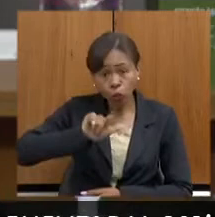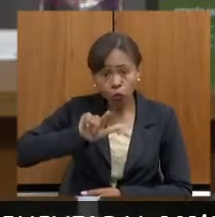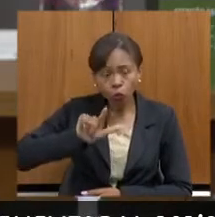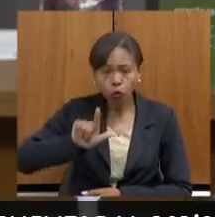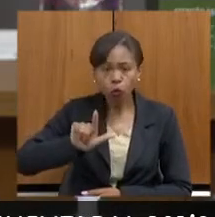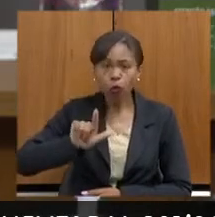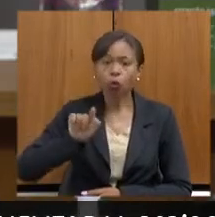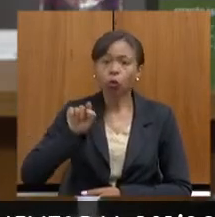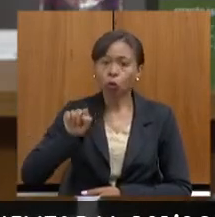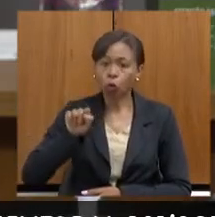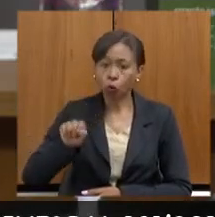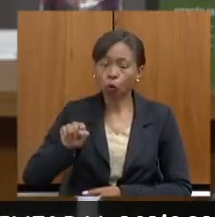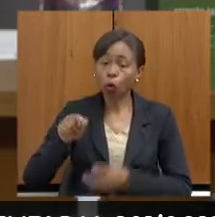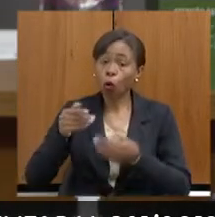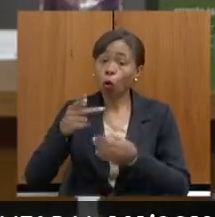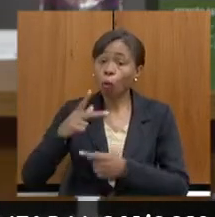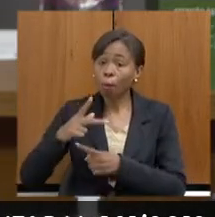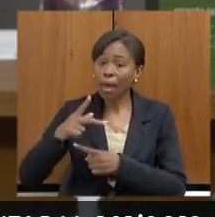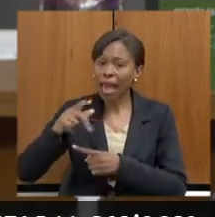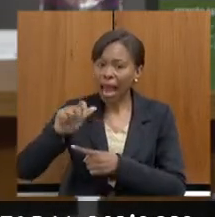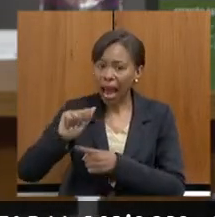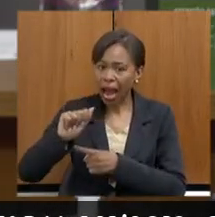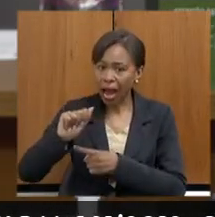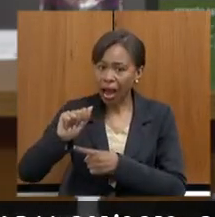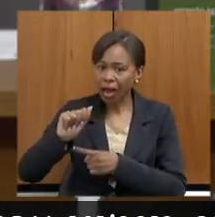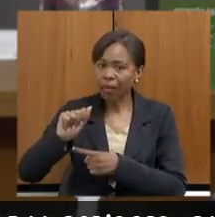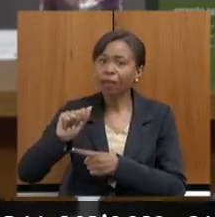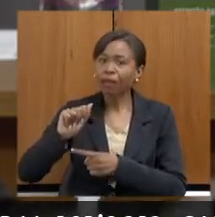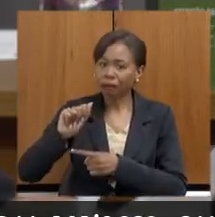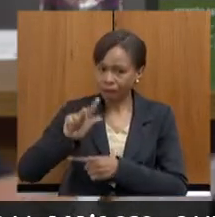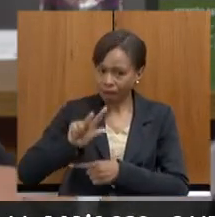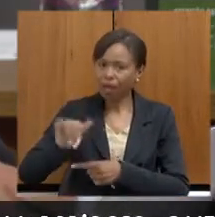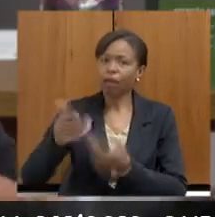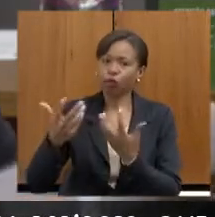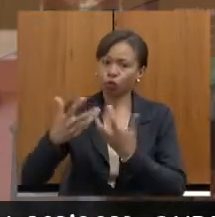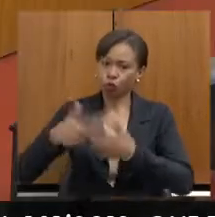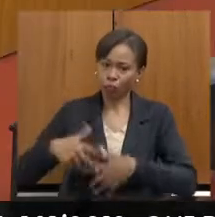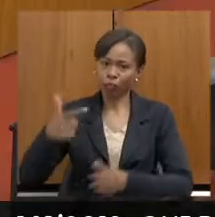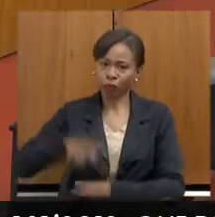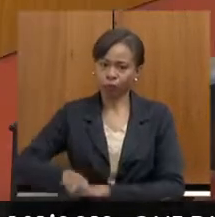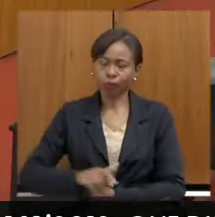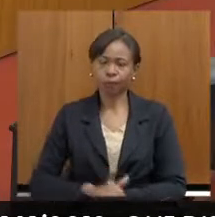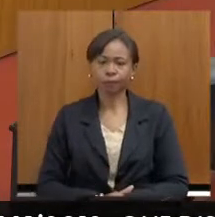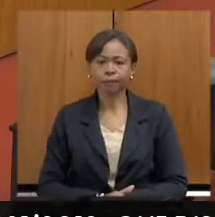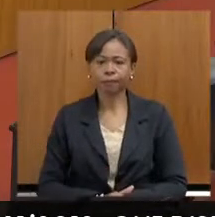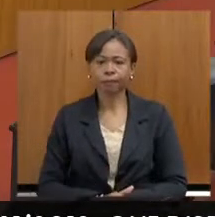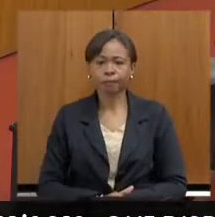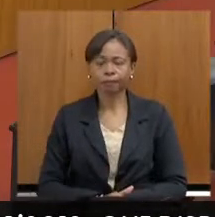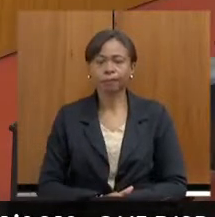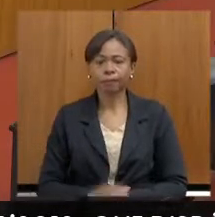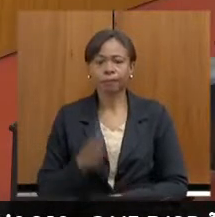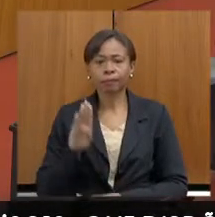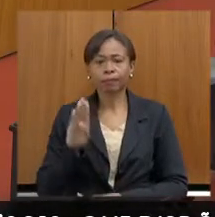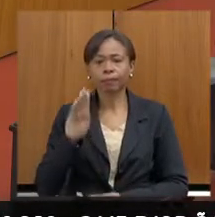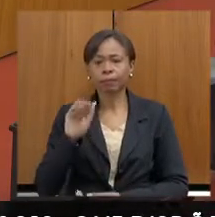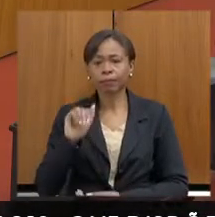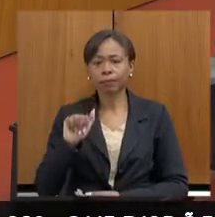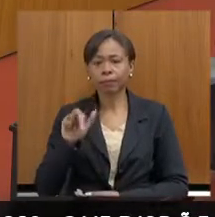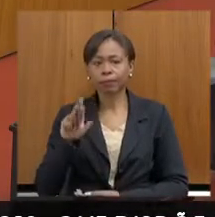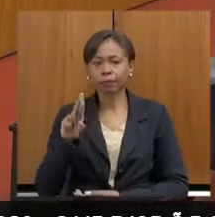o pronto-atendimento Julho estará funcionando como antes Ok obrigado nosso coração a palavra ao Deputado Arthur